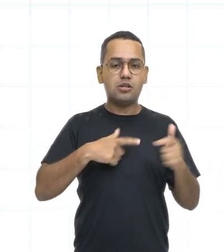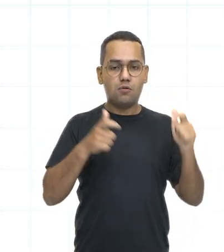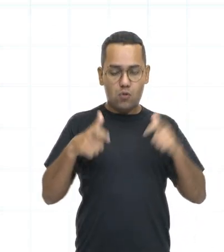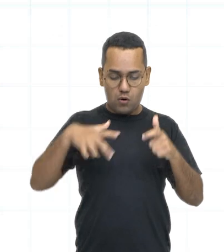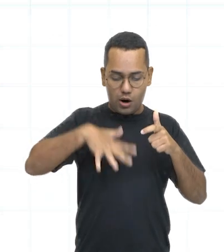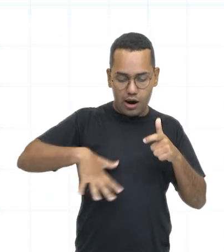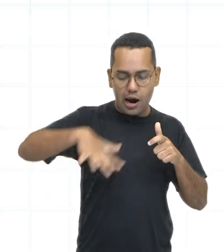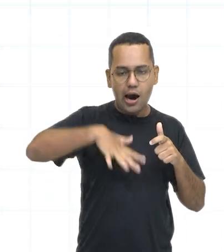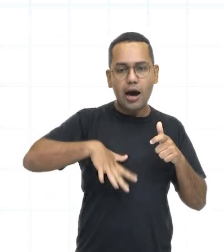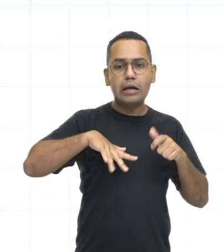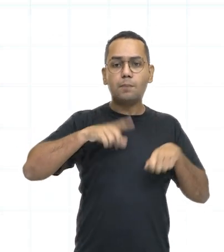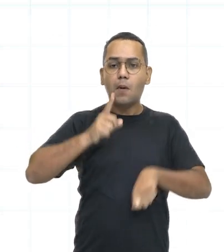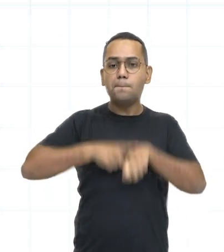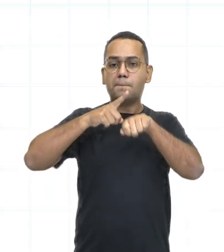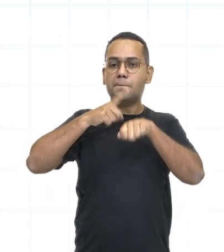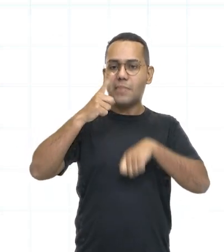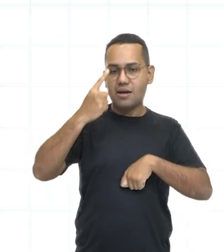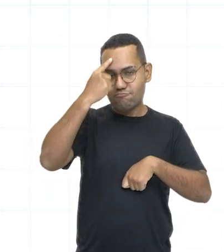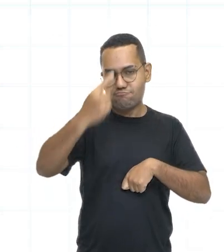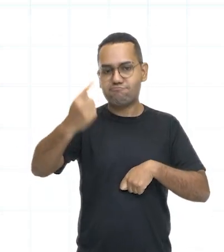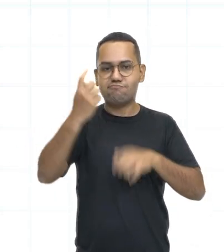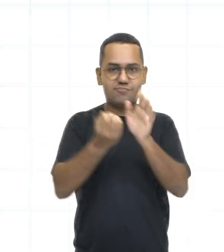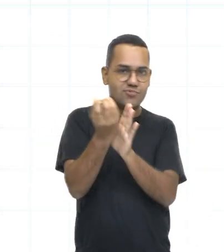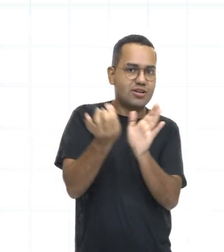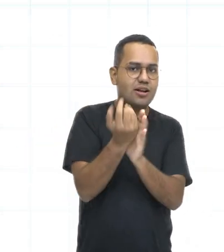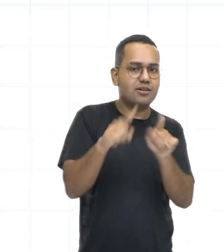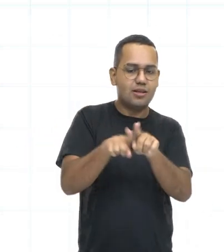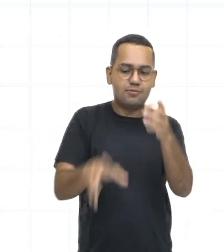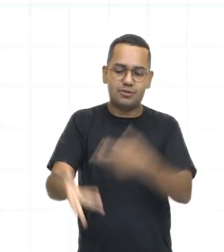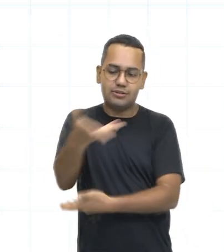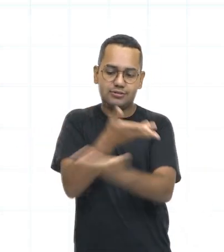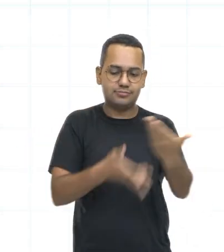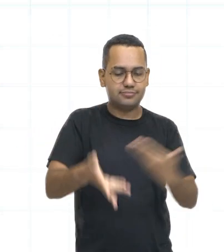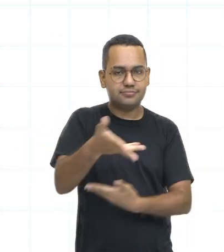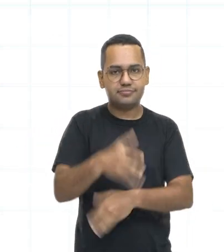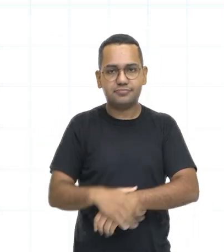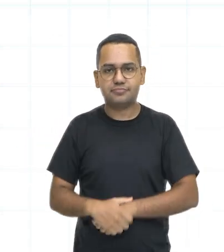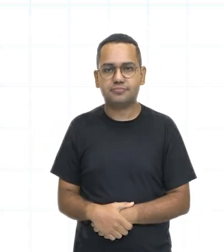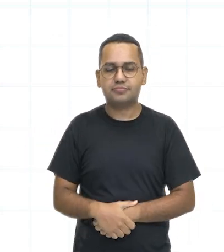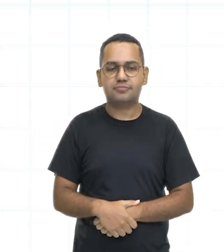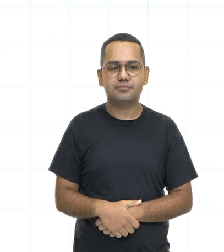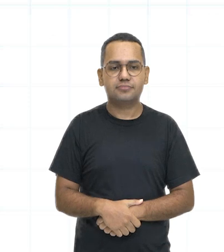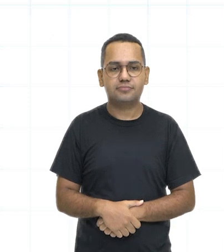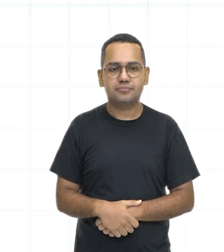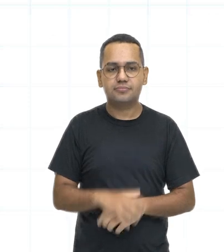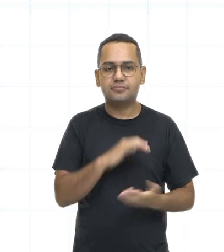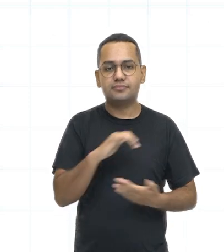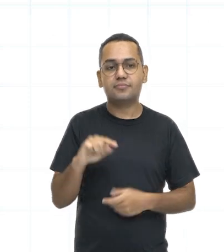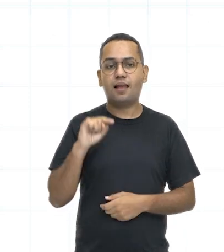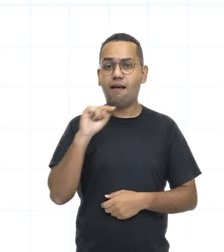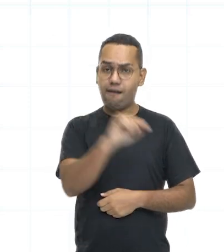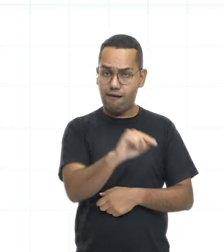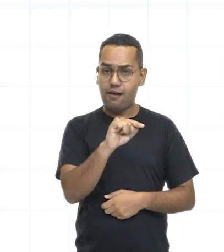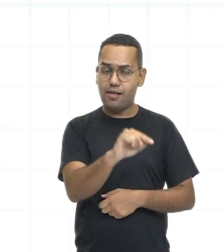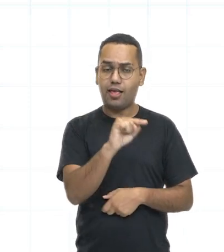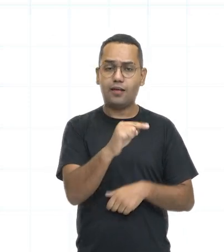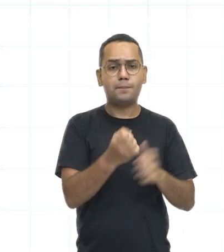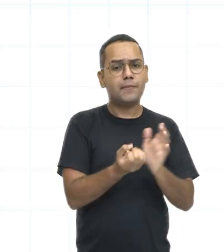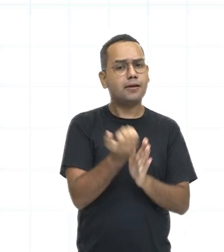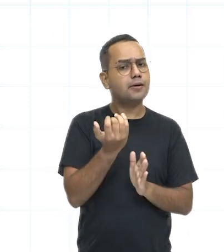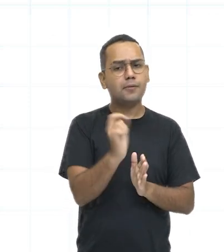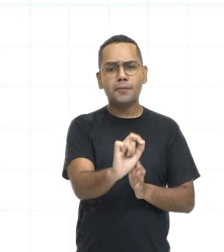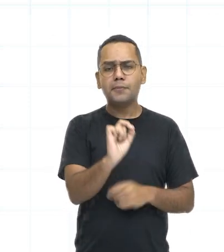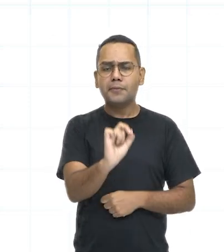um espaço de criação dinâmica e interativa. Viola Spolin criou uma linguagem em que